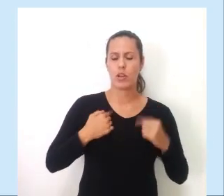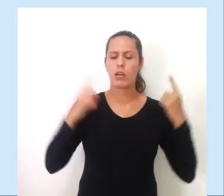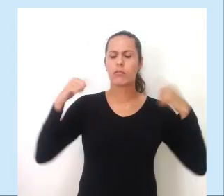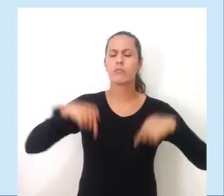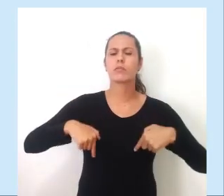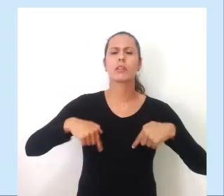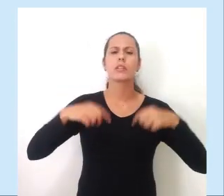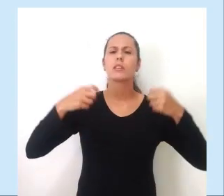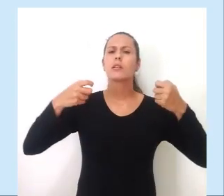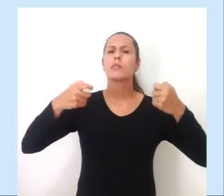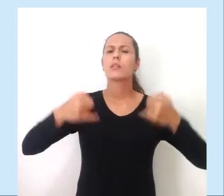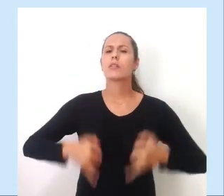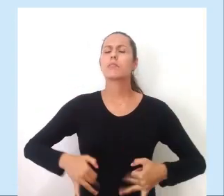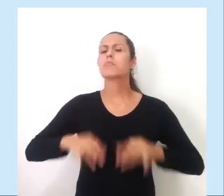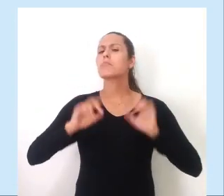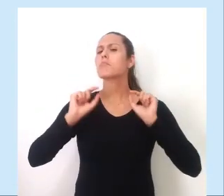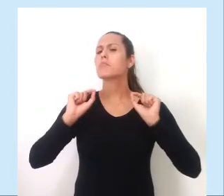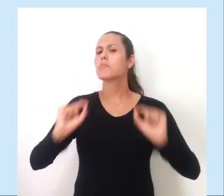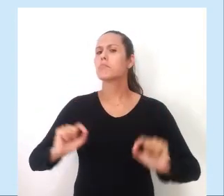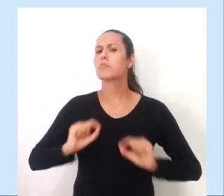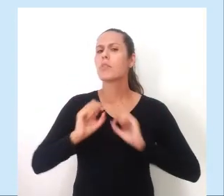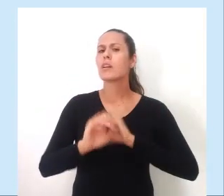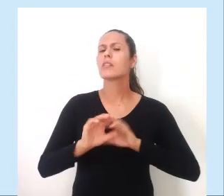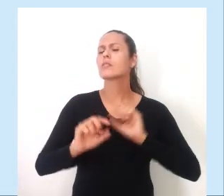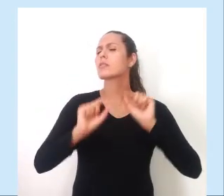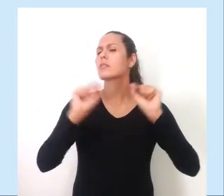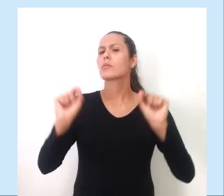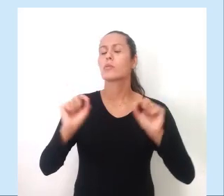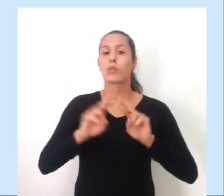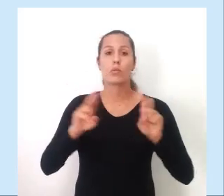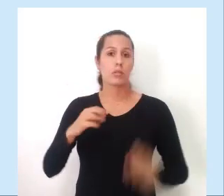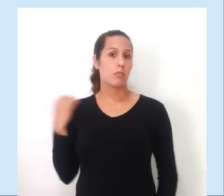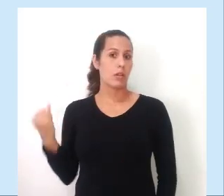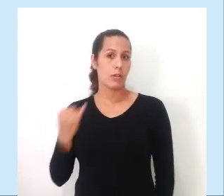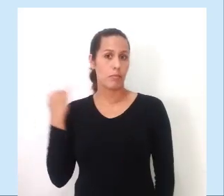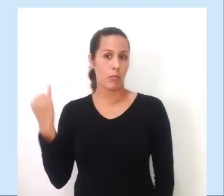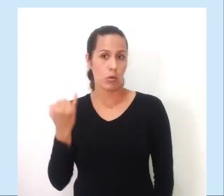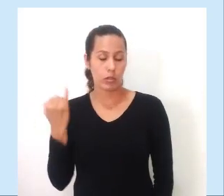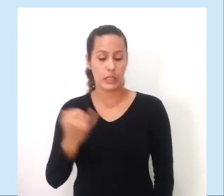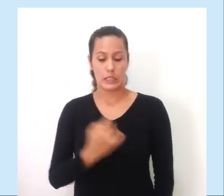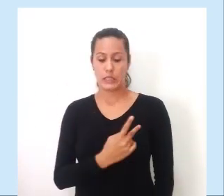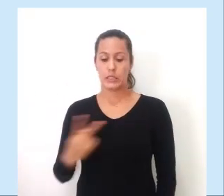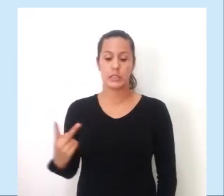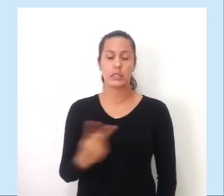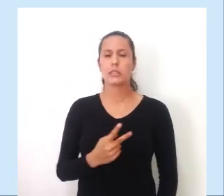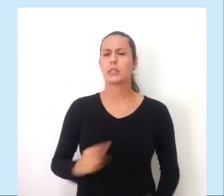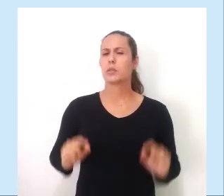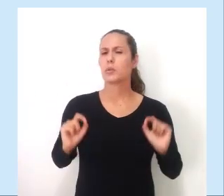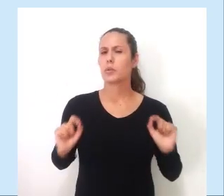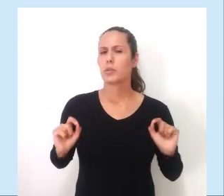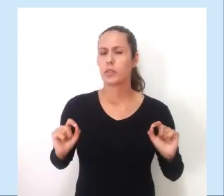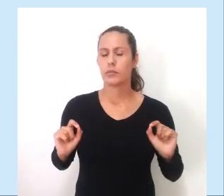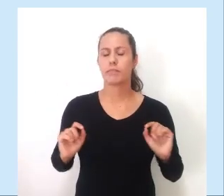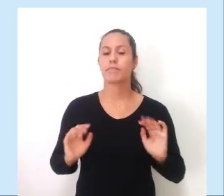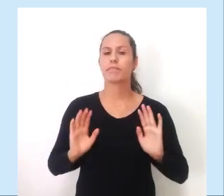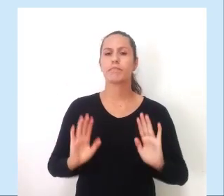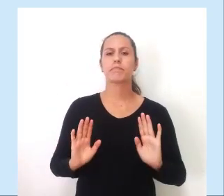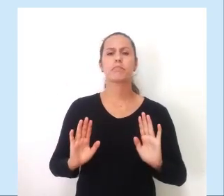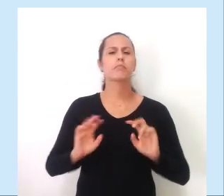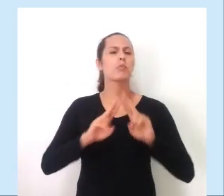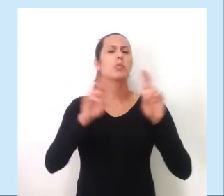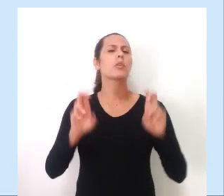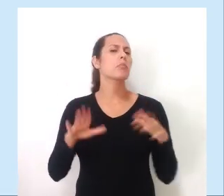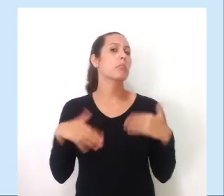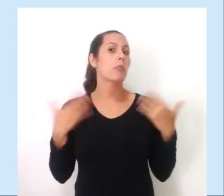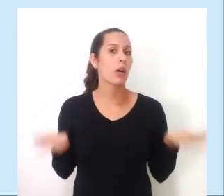para tentar explicar um pouquinho sobre um tema de grande relevância nessa disciplina tão maravilhosa.